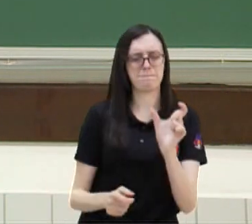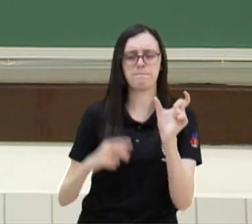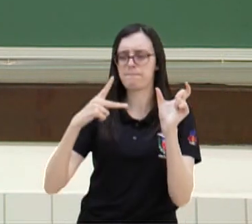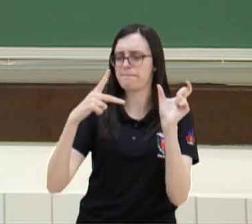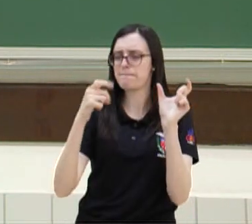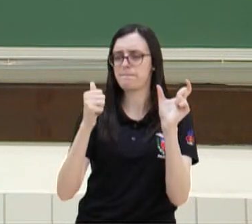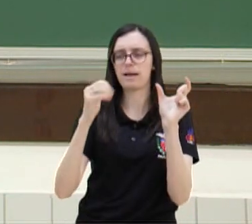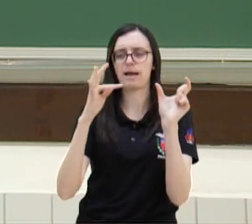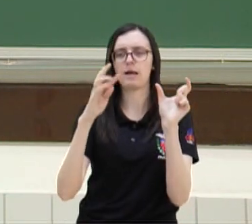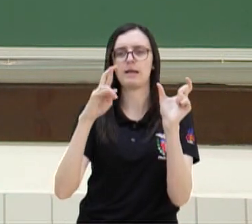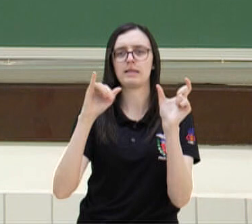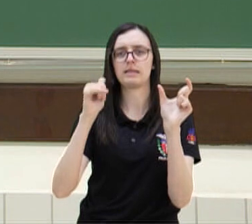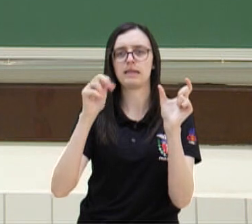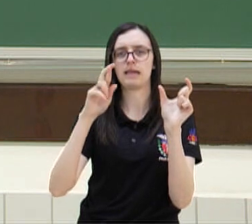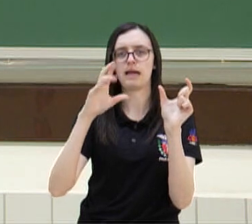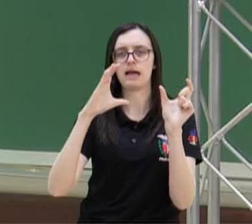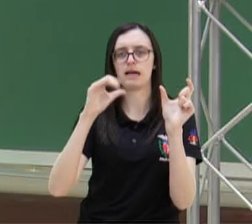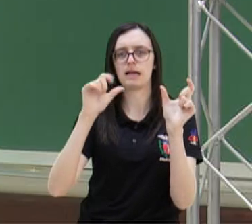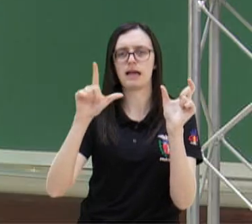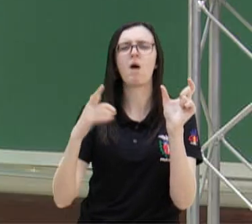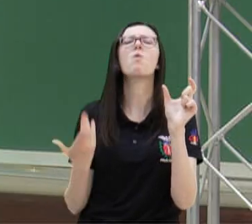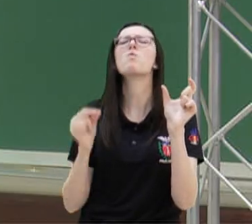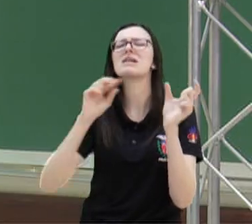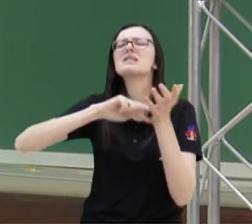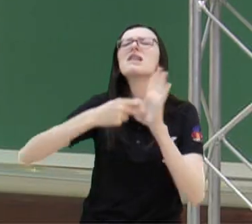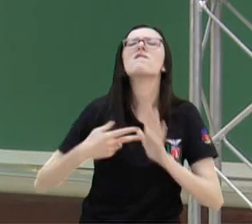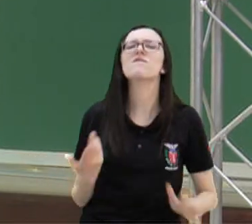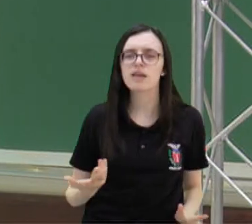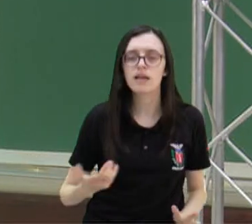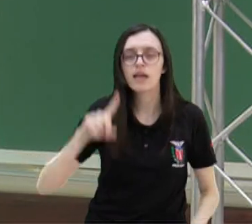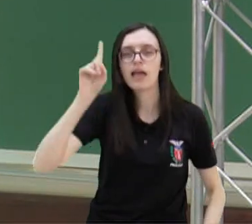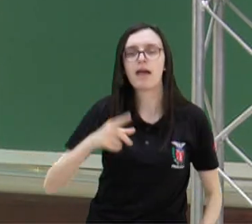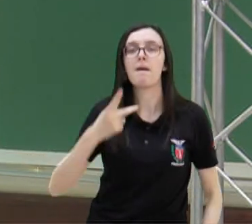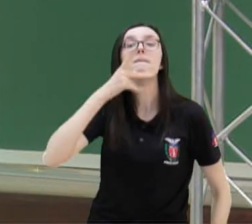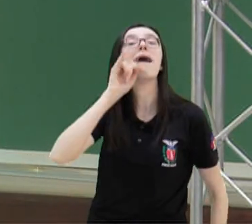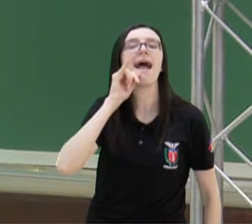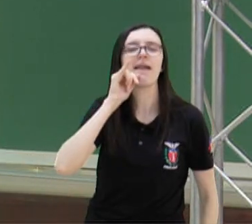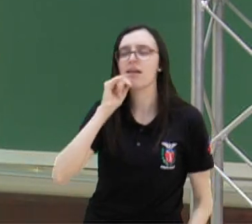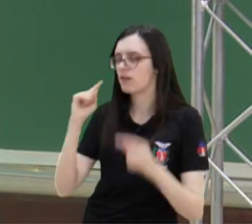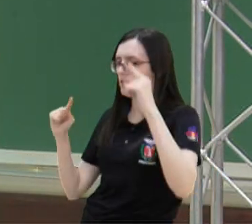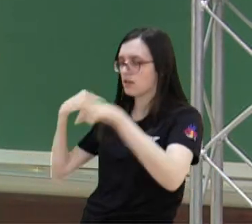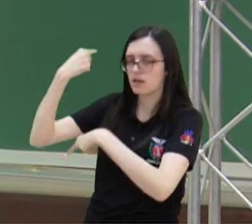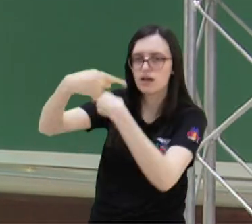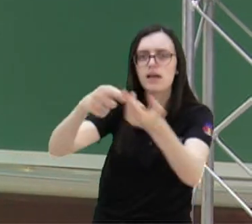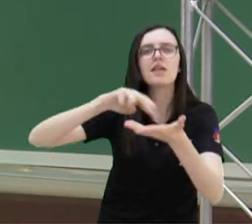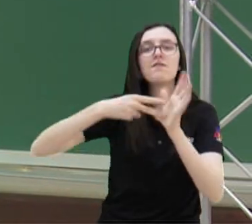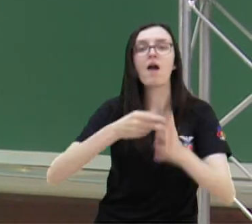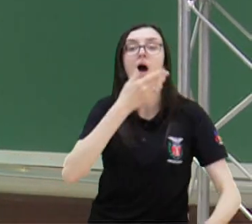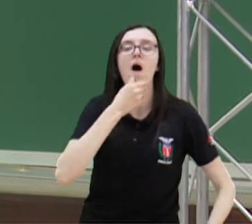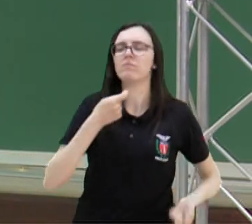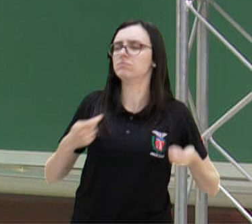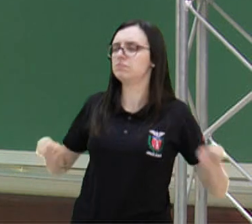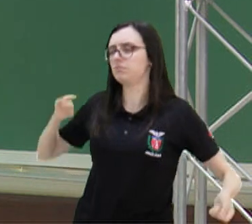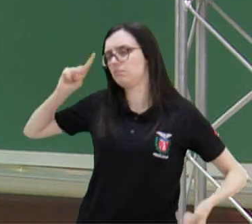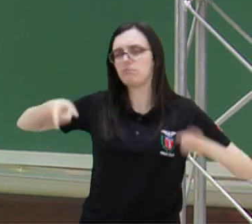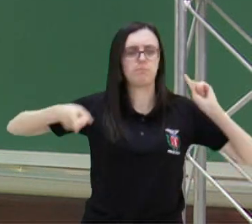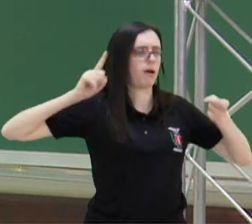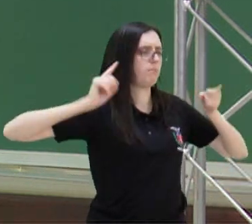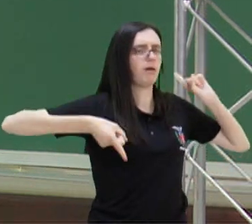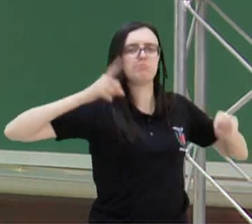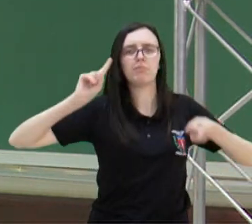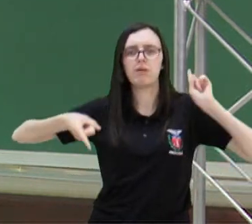de um termo em grego chamado paten, que significa o pai. Então é um homem líder que comanda toda